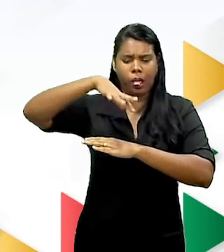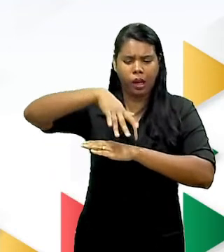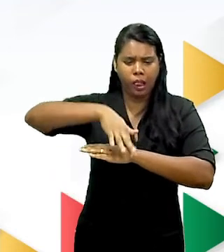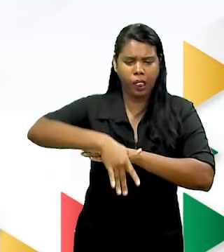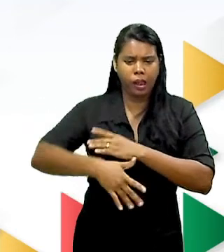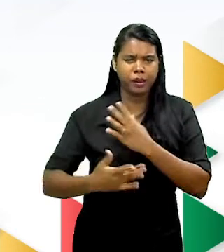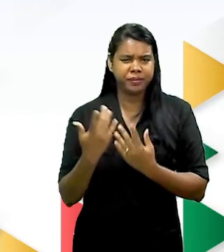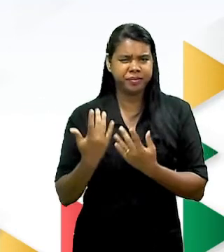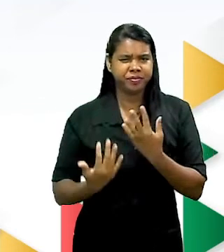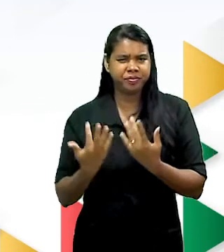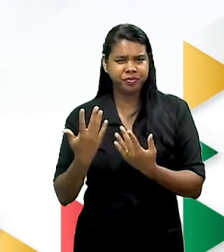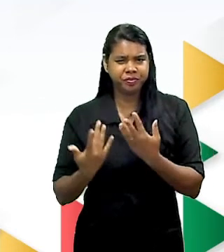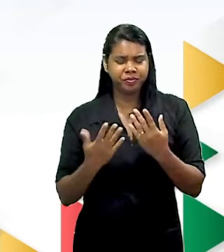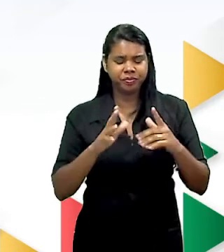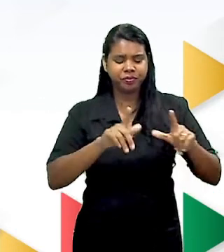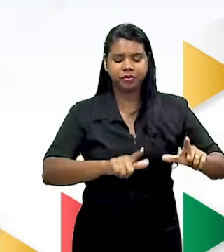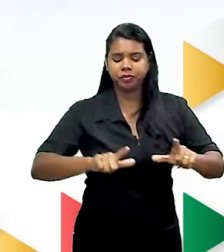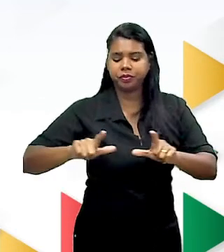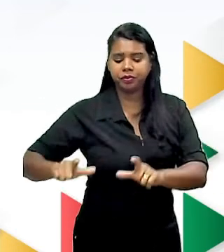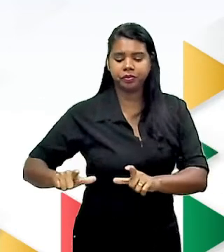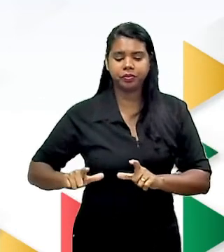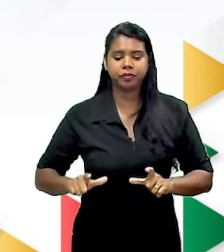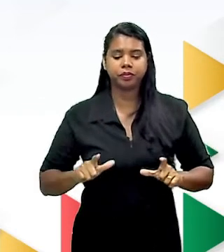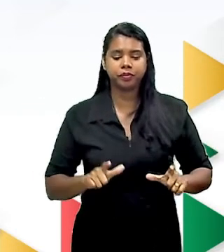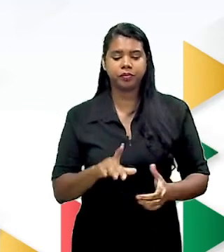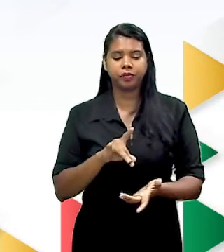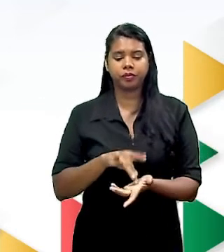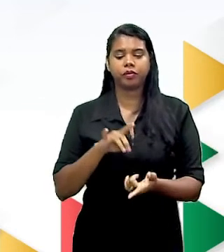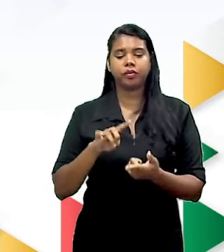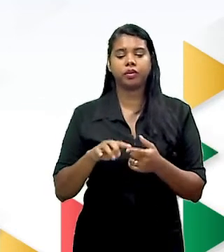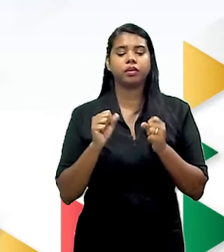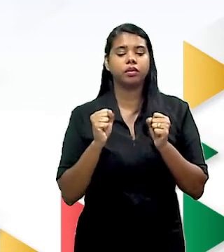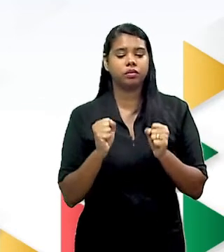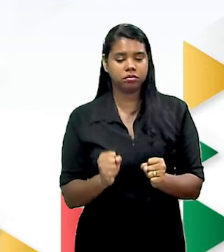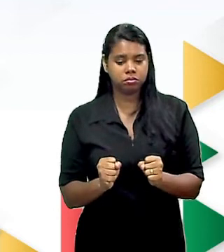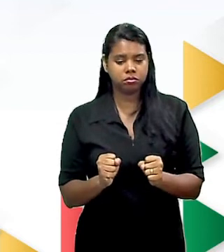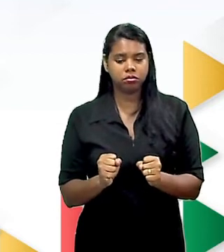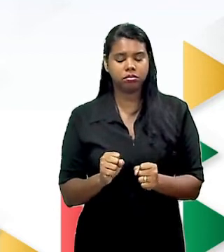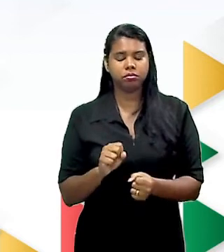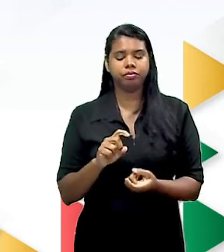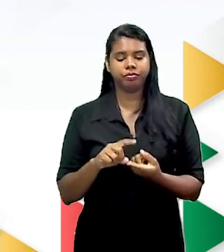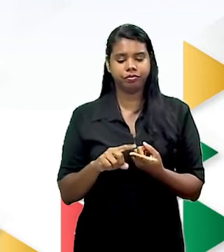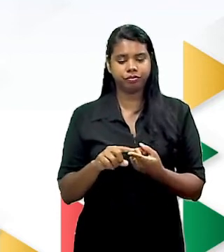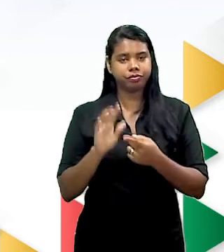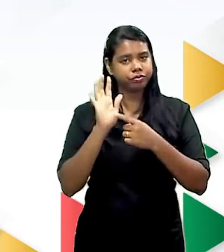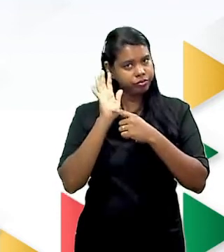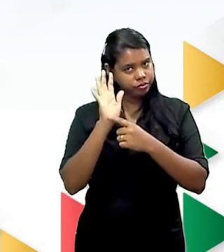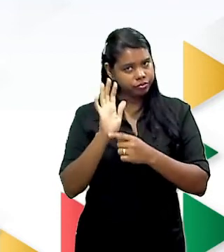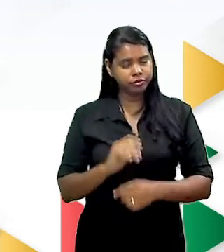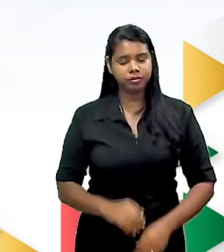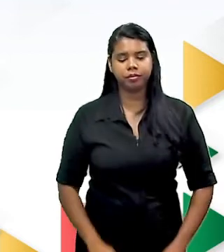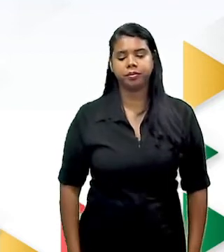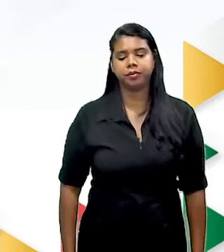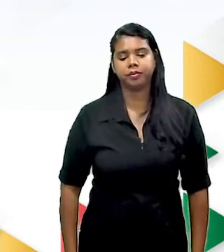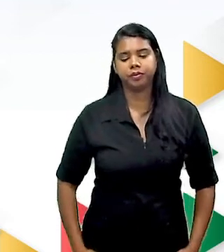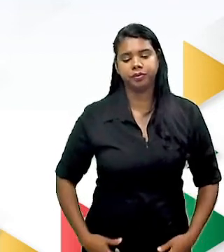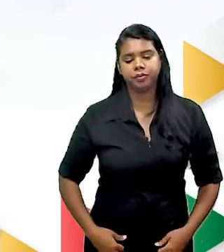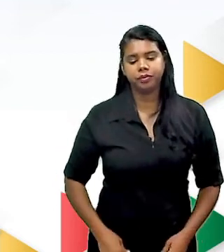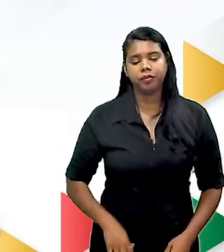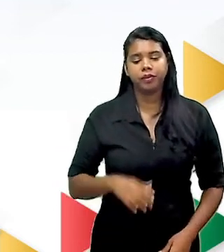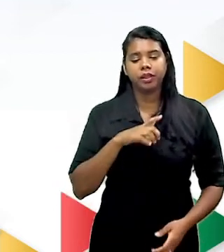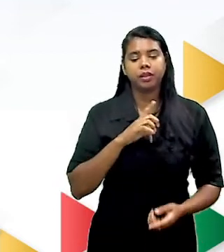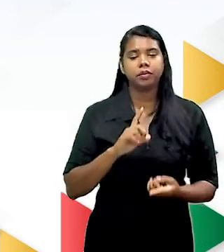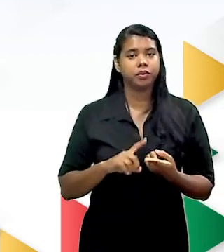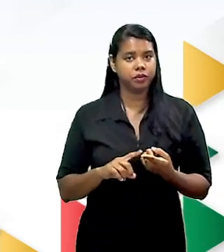que alguns lugares, algumas regiões podem devidamente apresentar. Temos